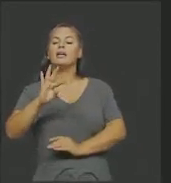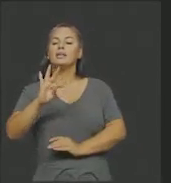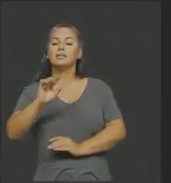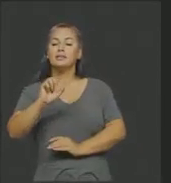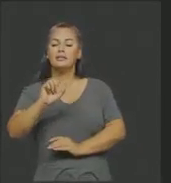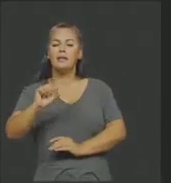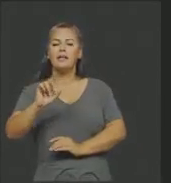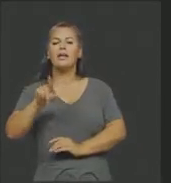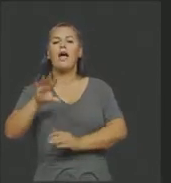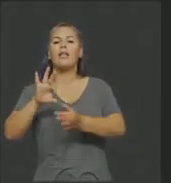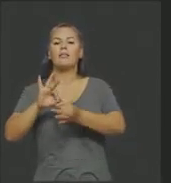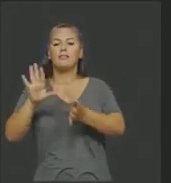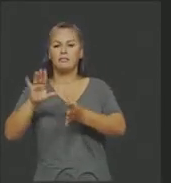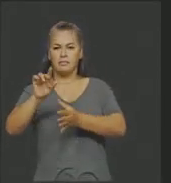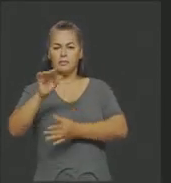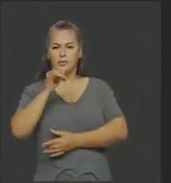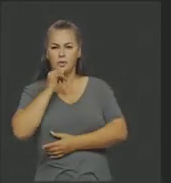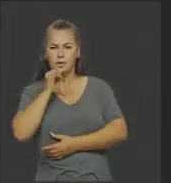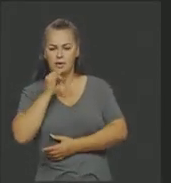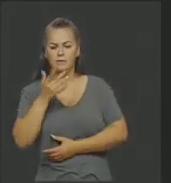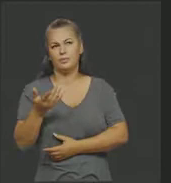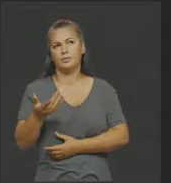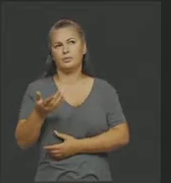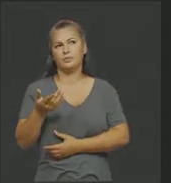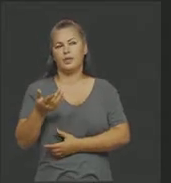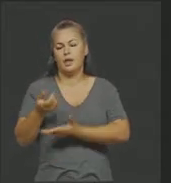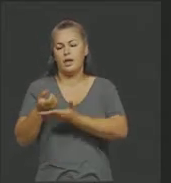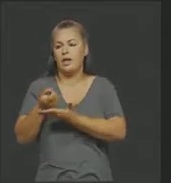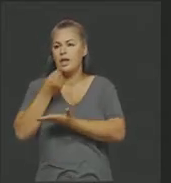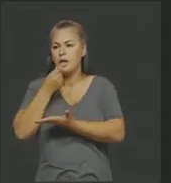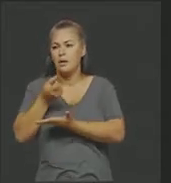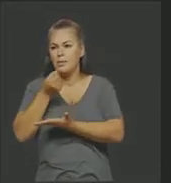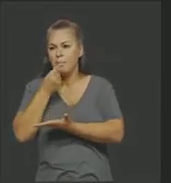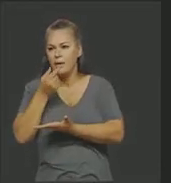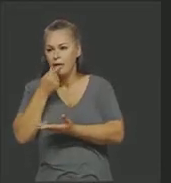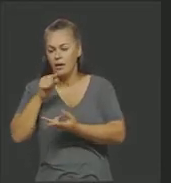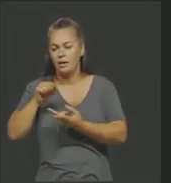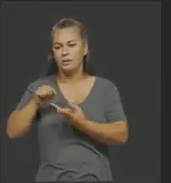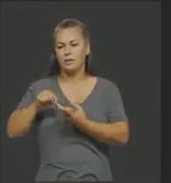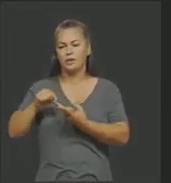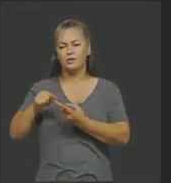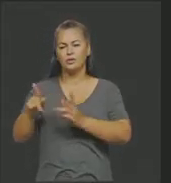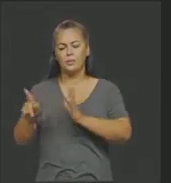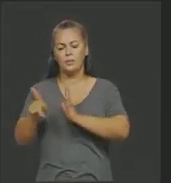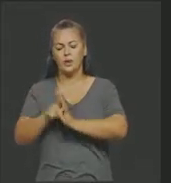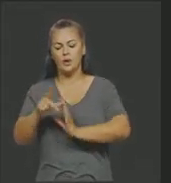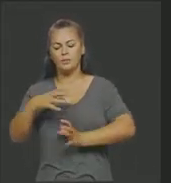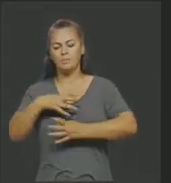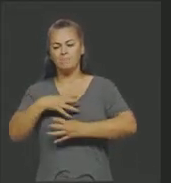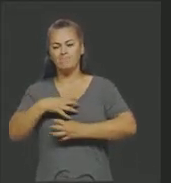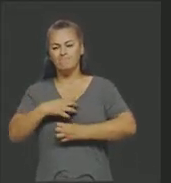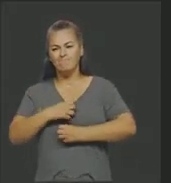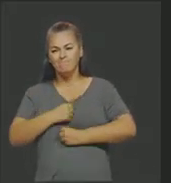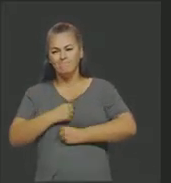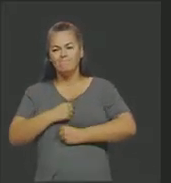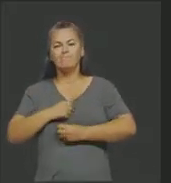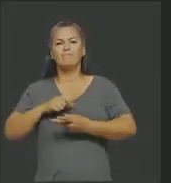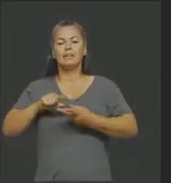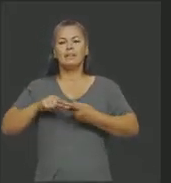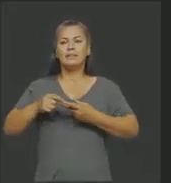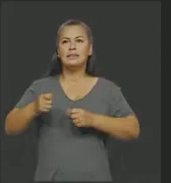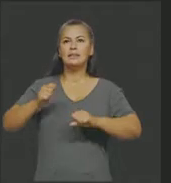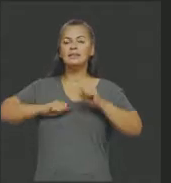dor, reduzir sintomas de doenças, né? Por exemplo, aí antidepressivos, ansiolíticos, que tiram a ansiedade,